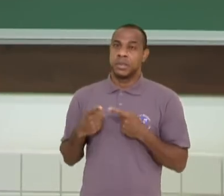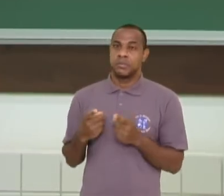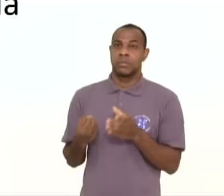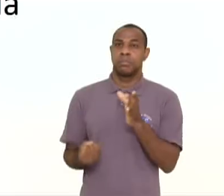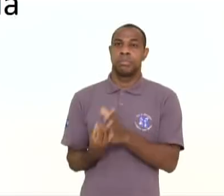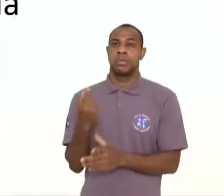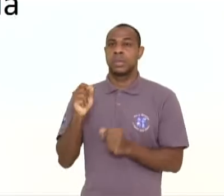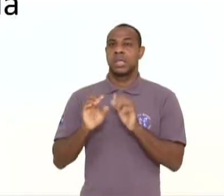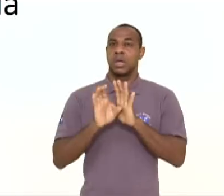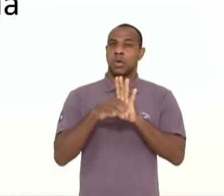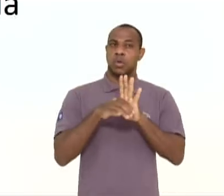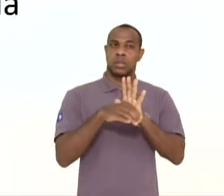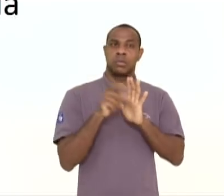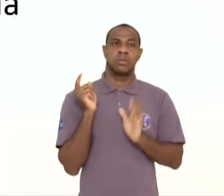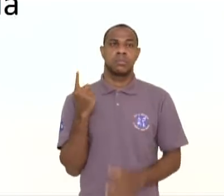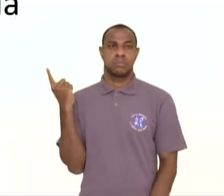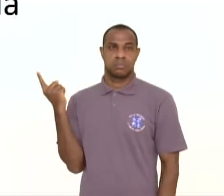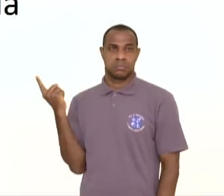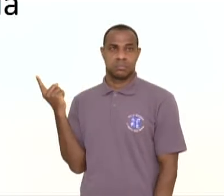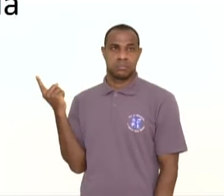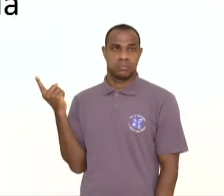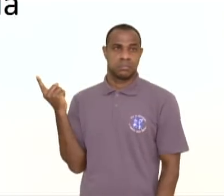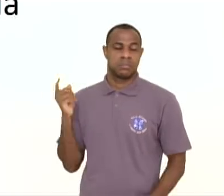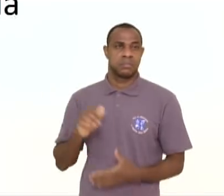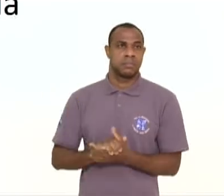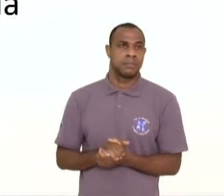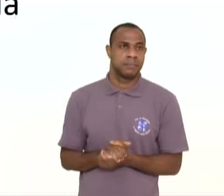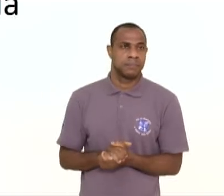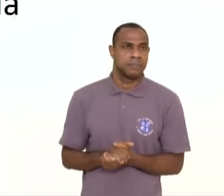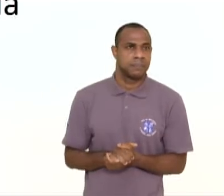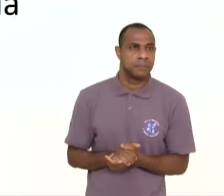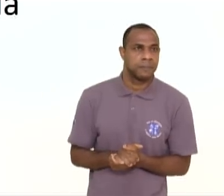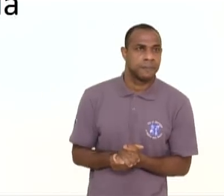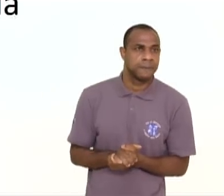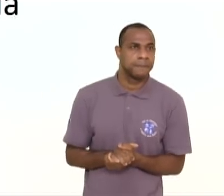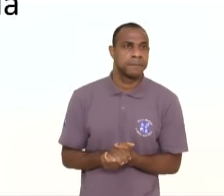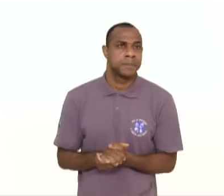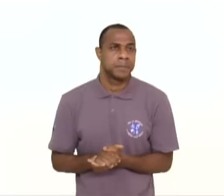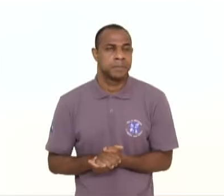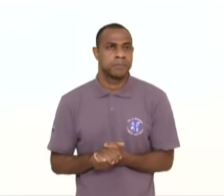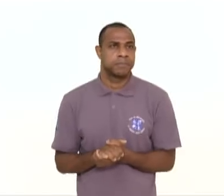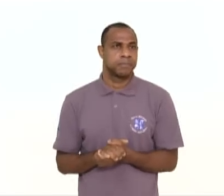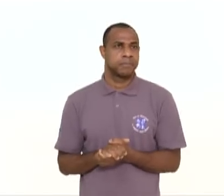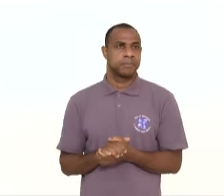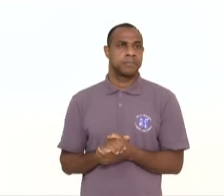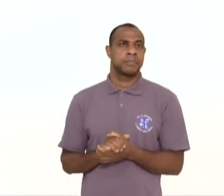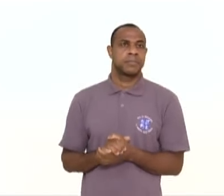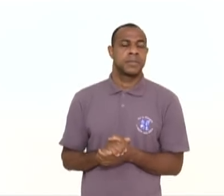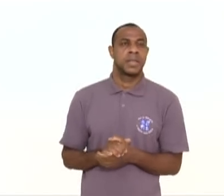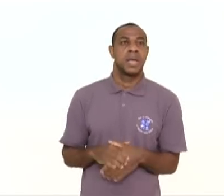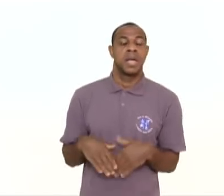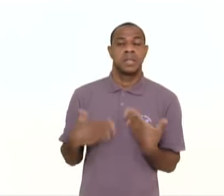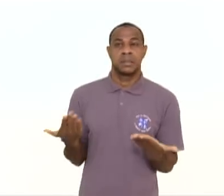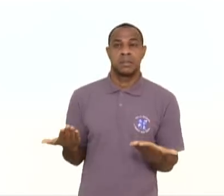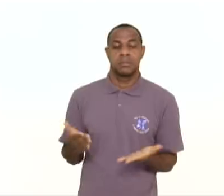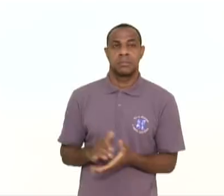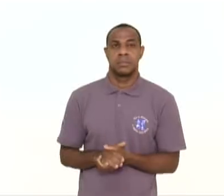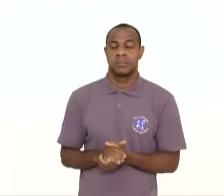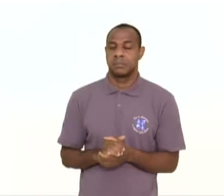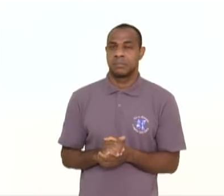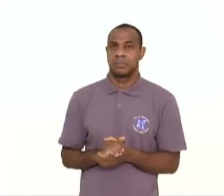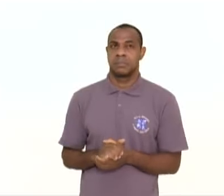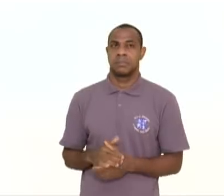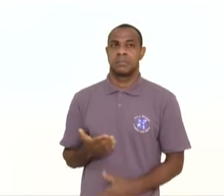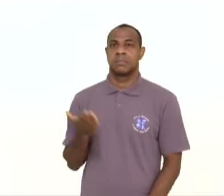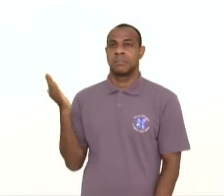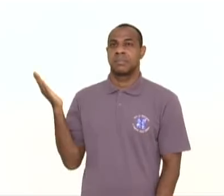da pantomima, que é uma das técnicas da mímica. Então adiante nós vamos ver o que é a pantomima. Então com a queda do Império